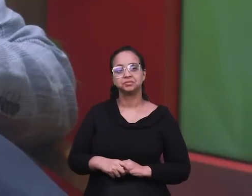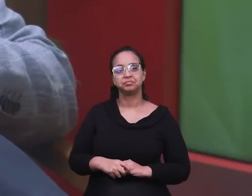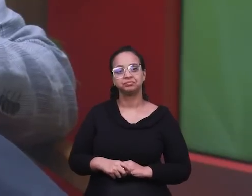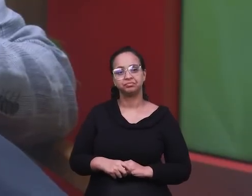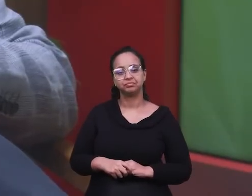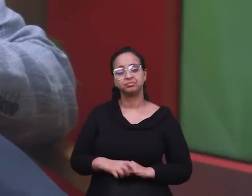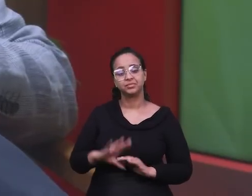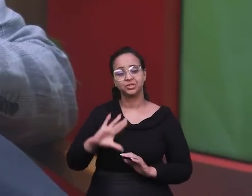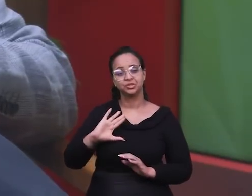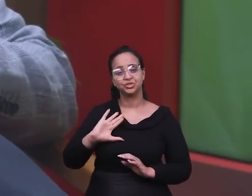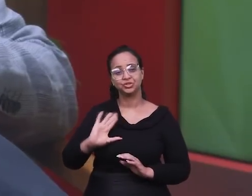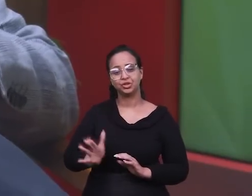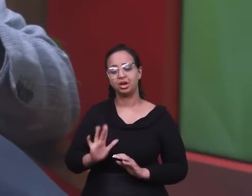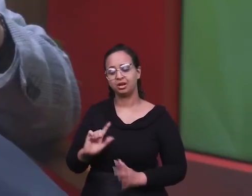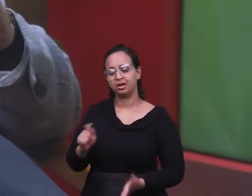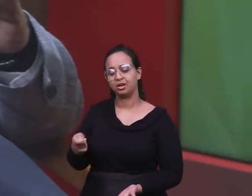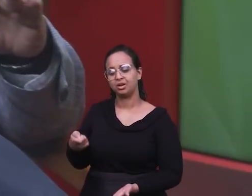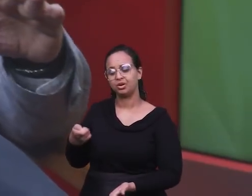e